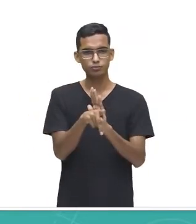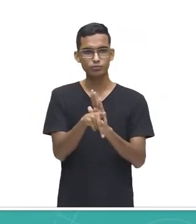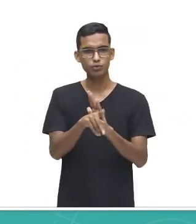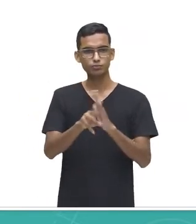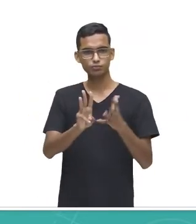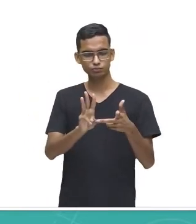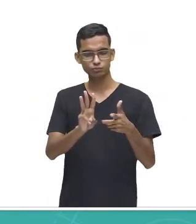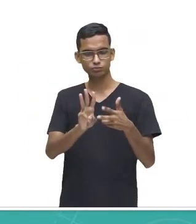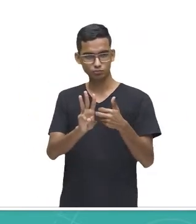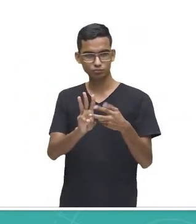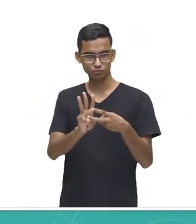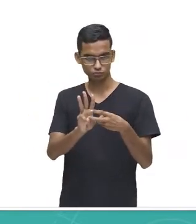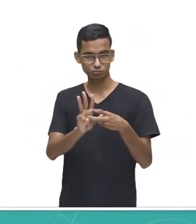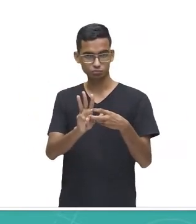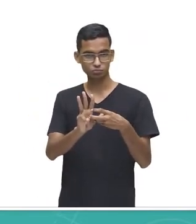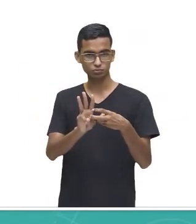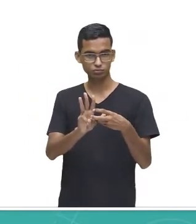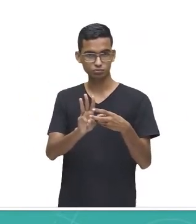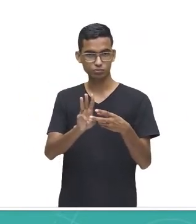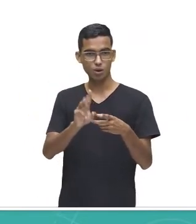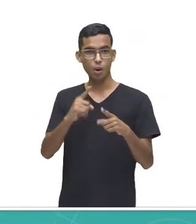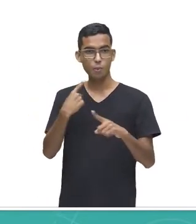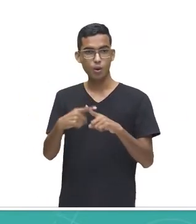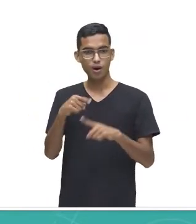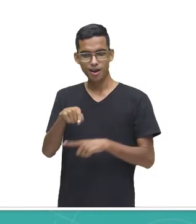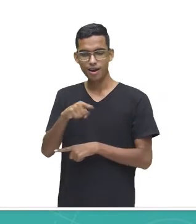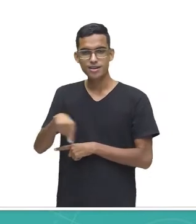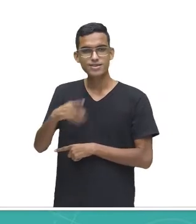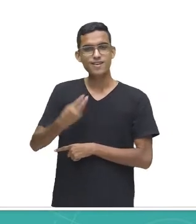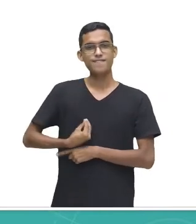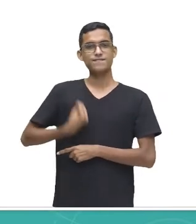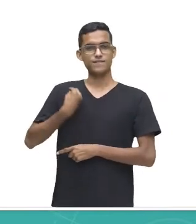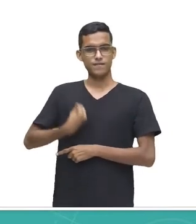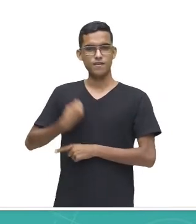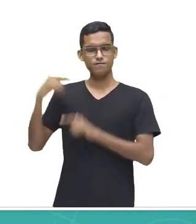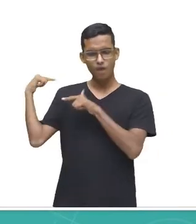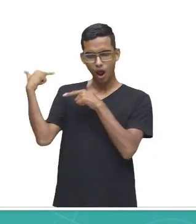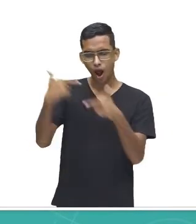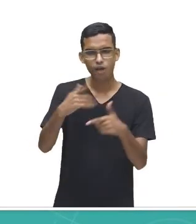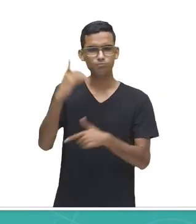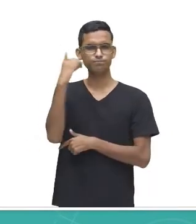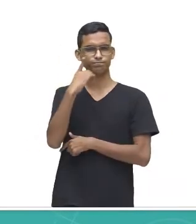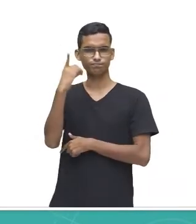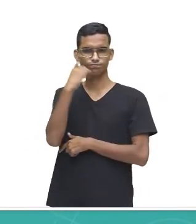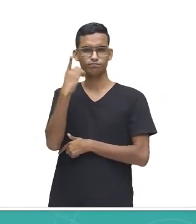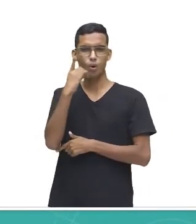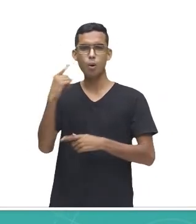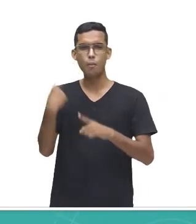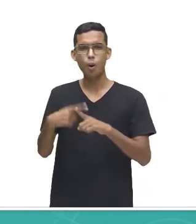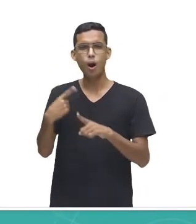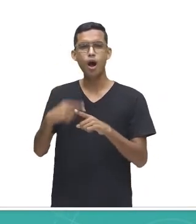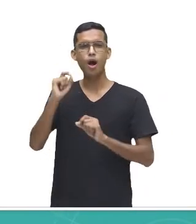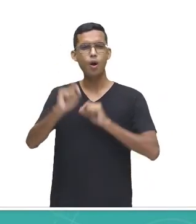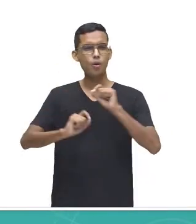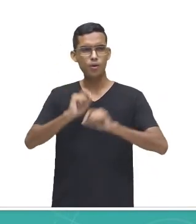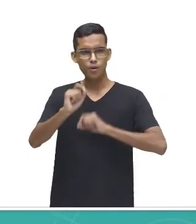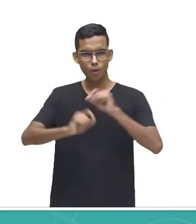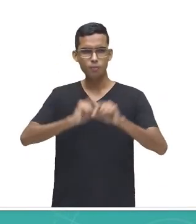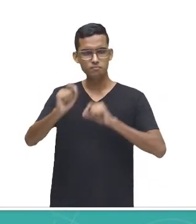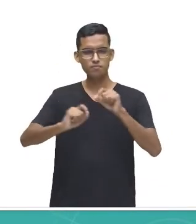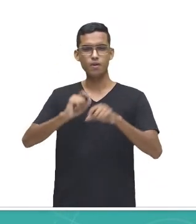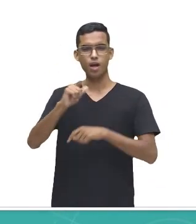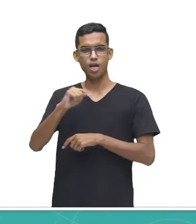aquela tradição no dia a dia. E o pajé, ele concretiza o fenômeno religioso. Vamos para